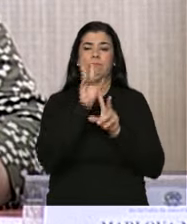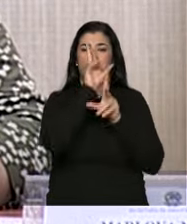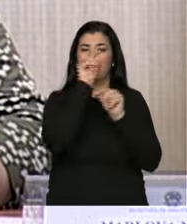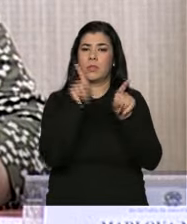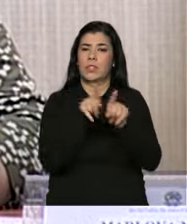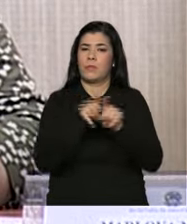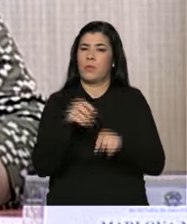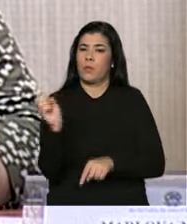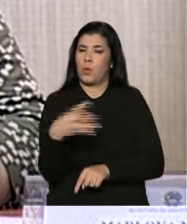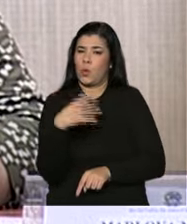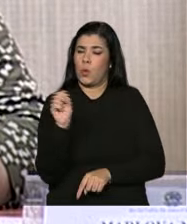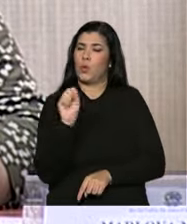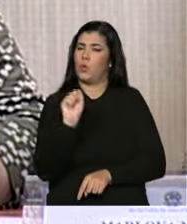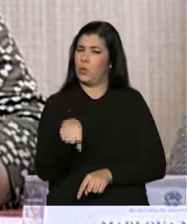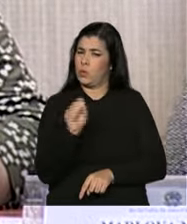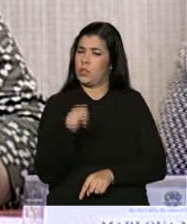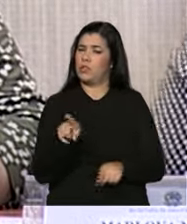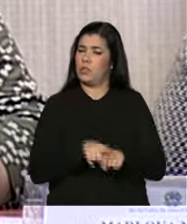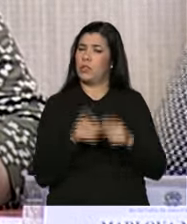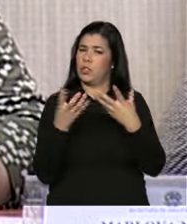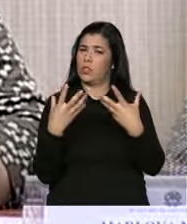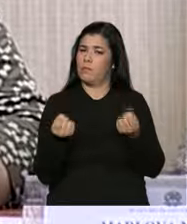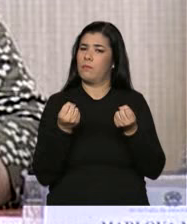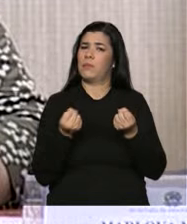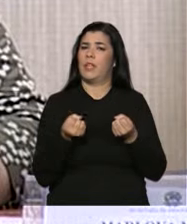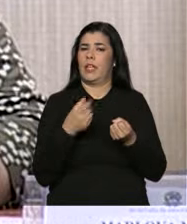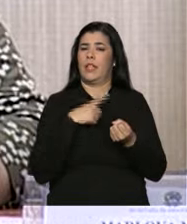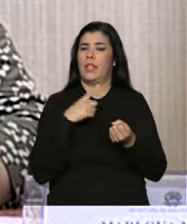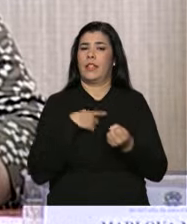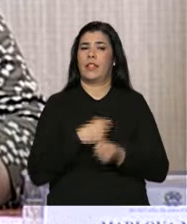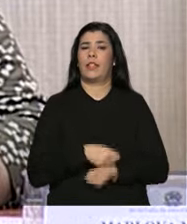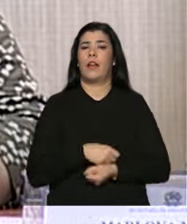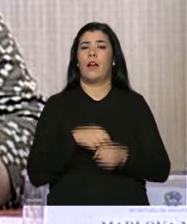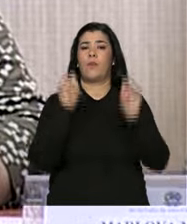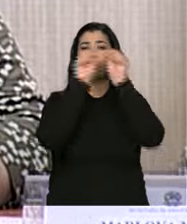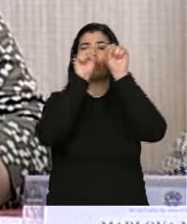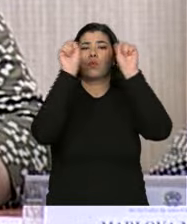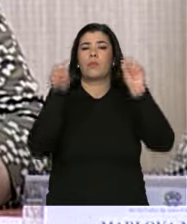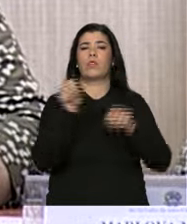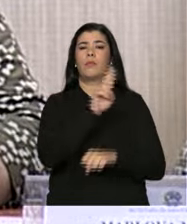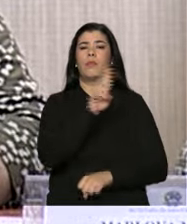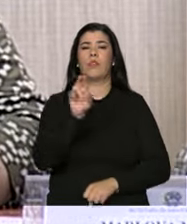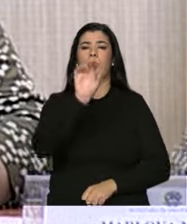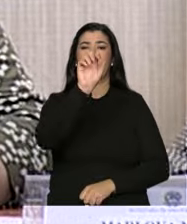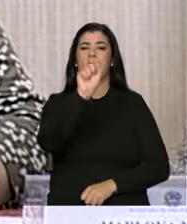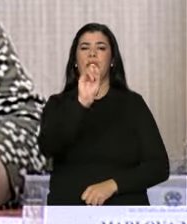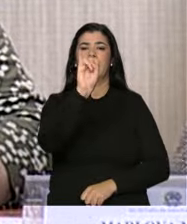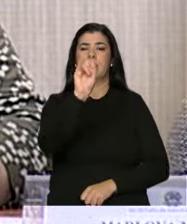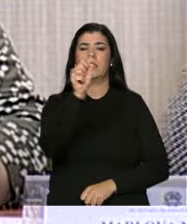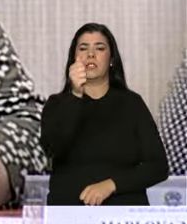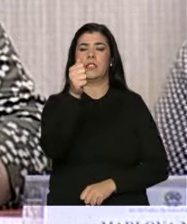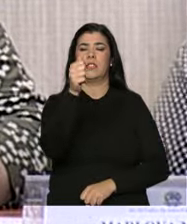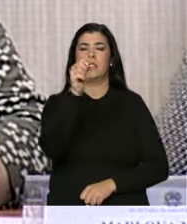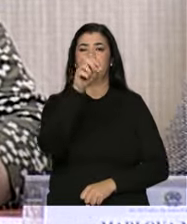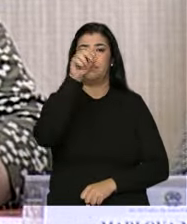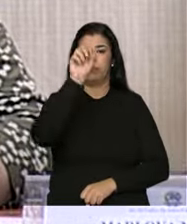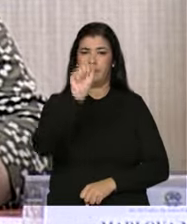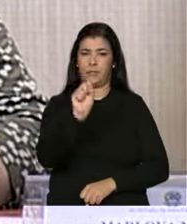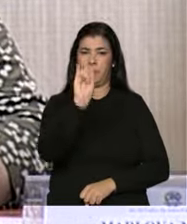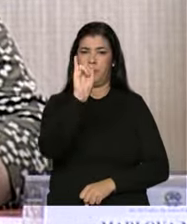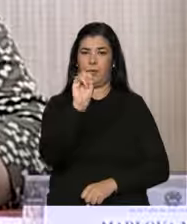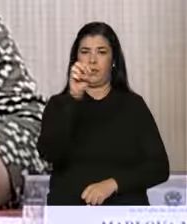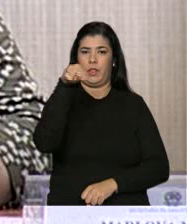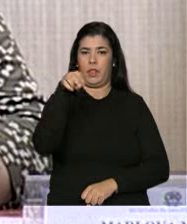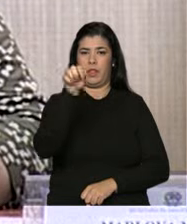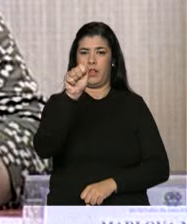e construídas, e sim ao sistema SINASE, que é o que vai nos proporcionar